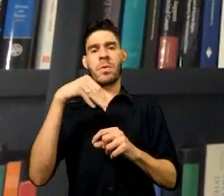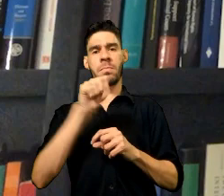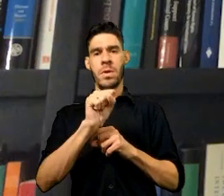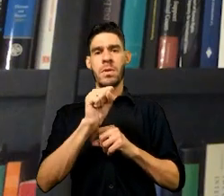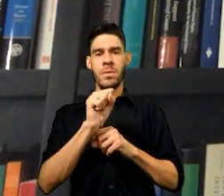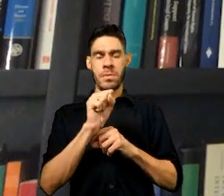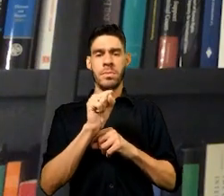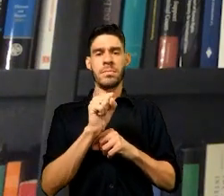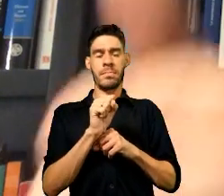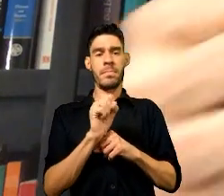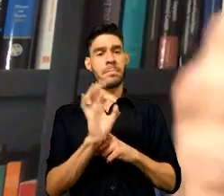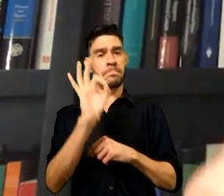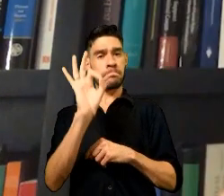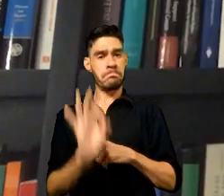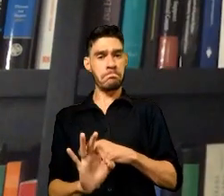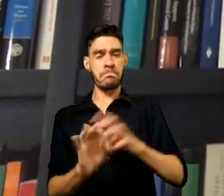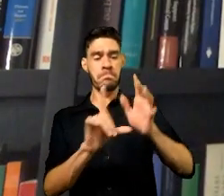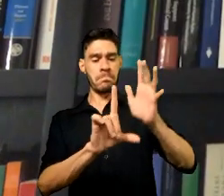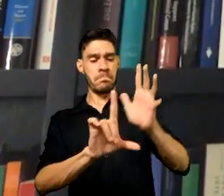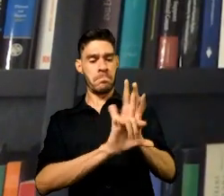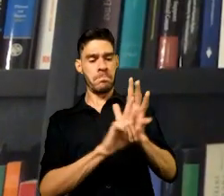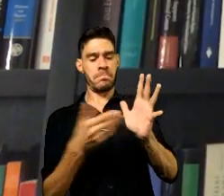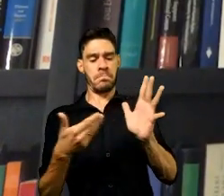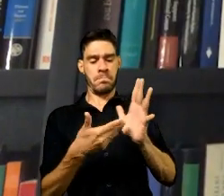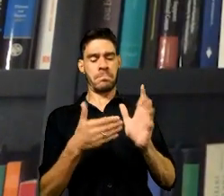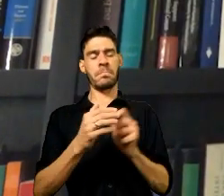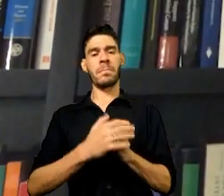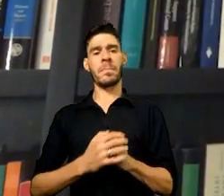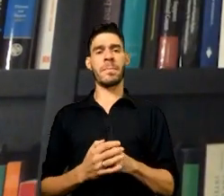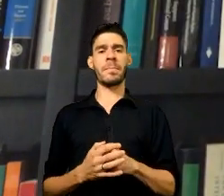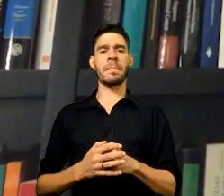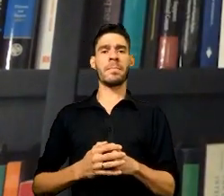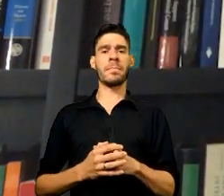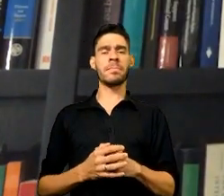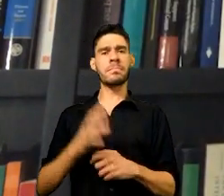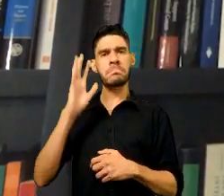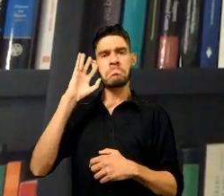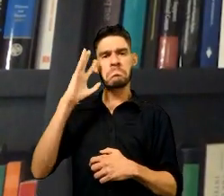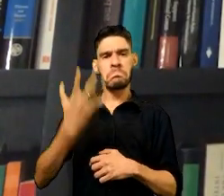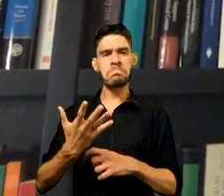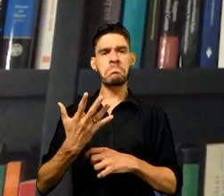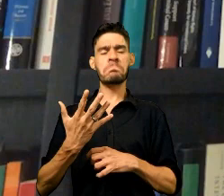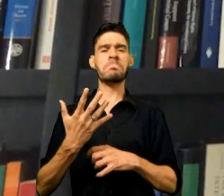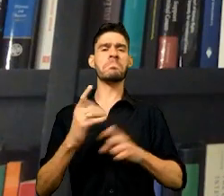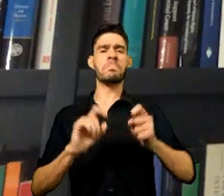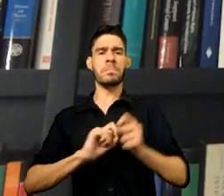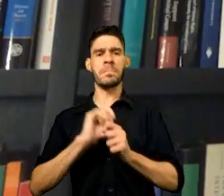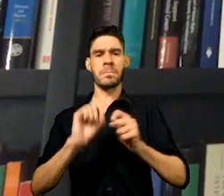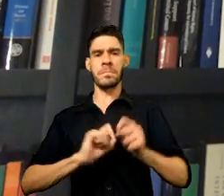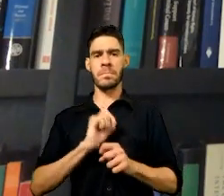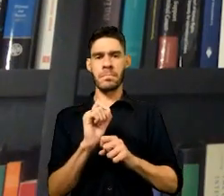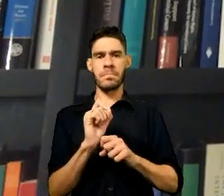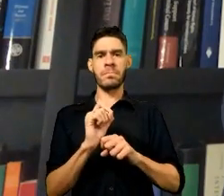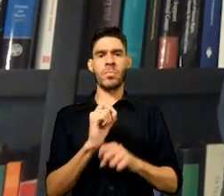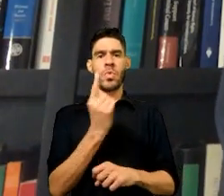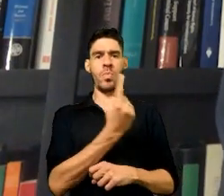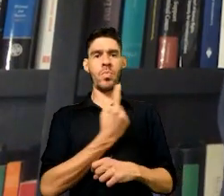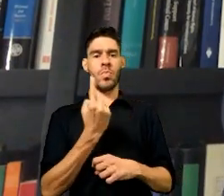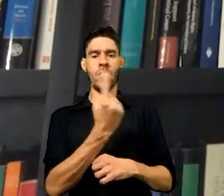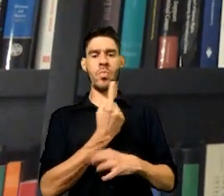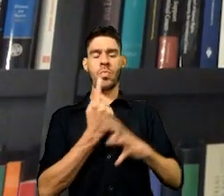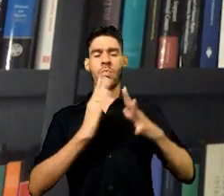Organização Mundial de Saúde. É justamente esta lei, aliás, que define